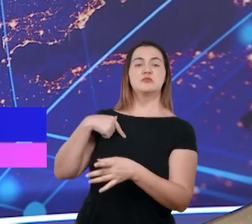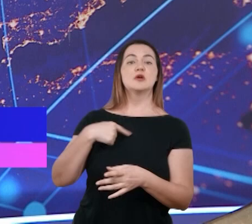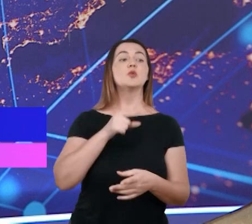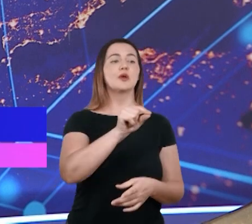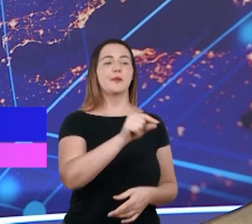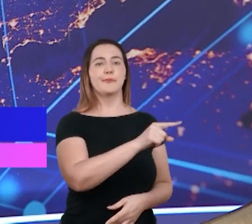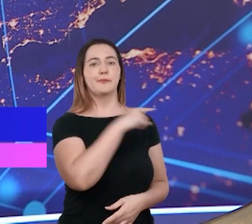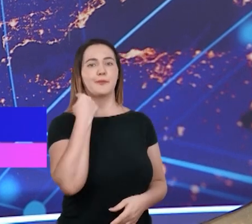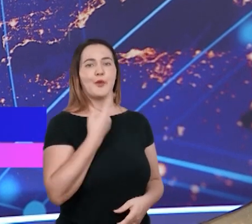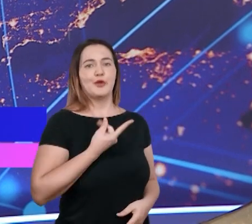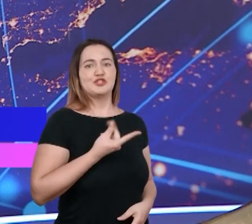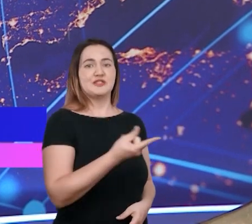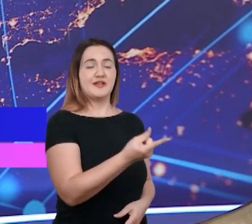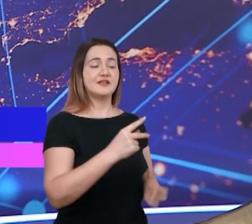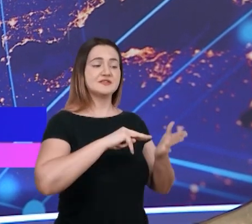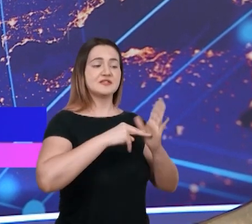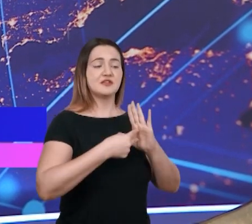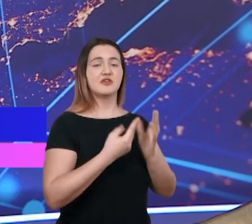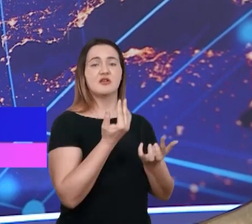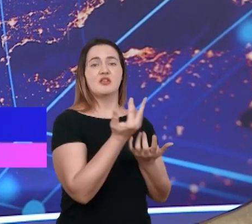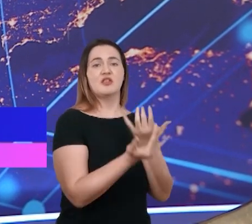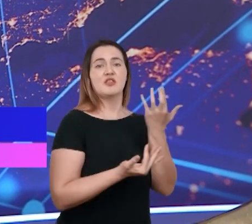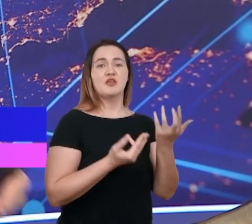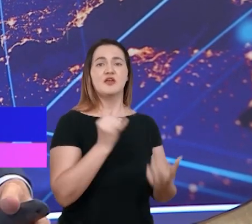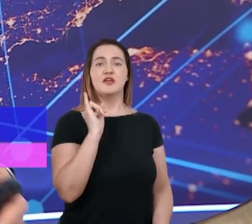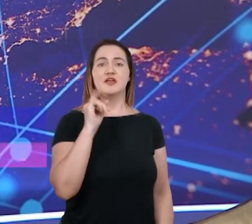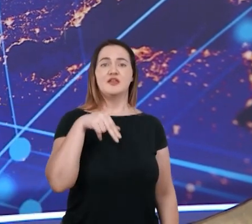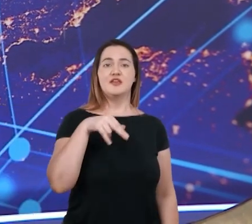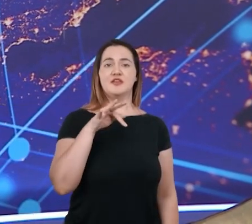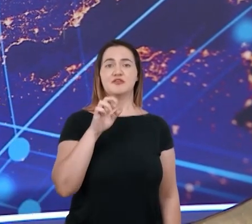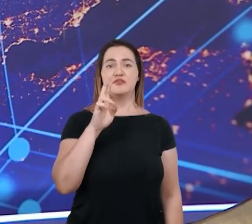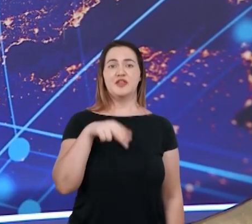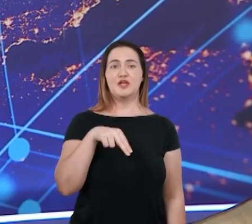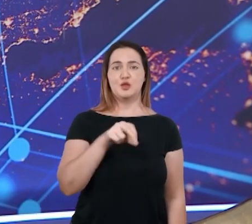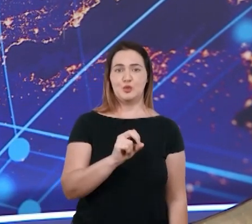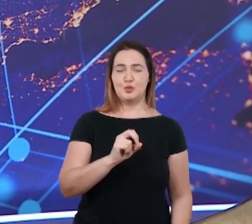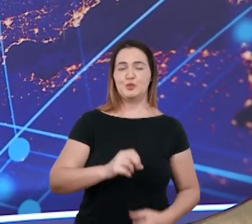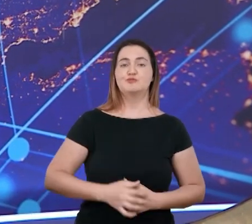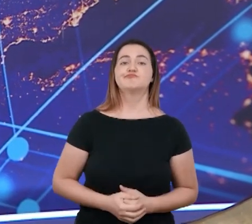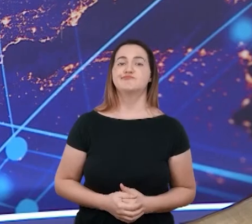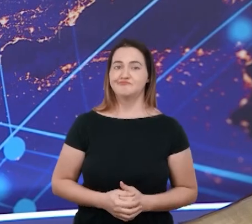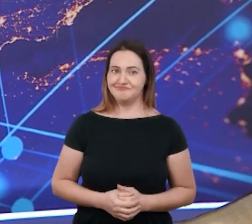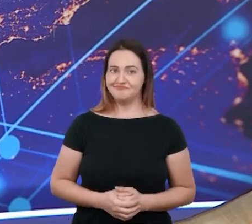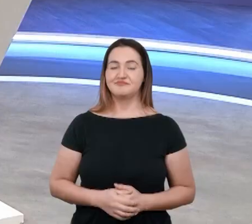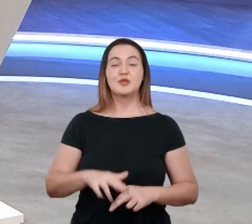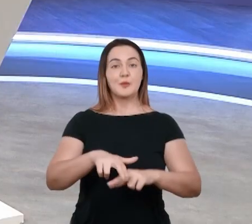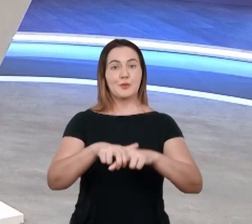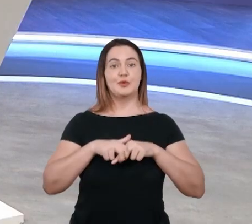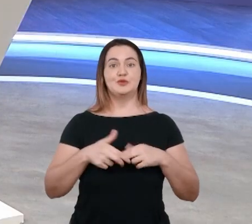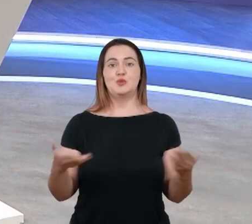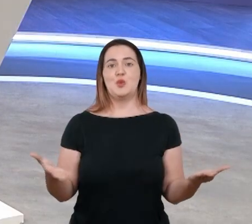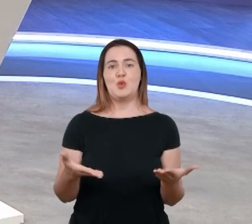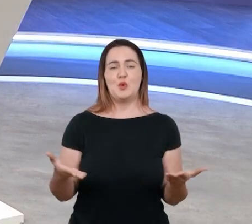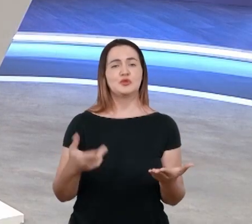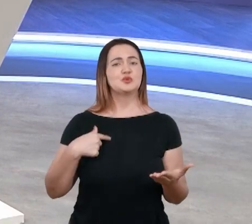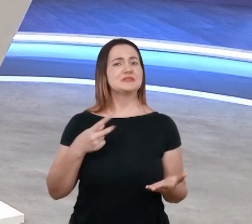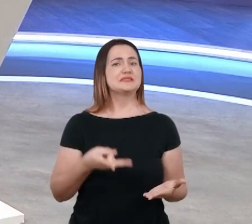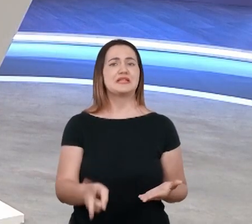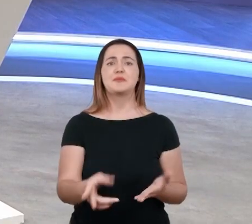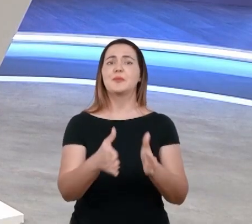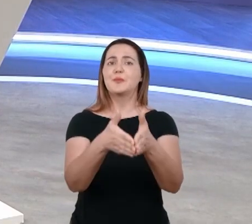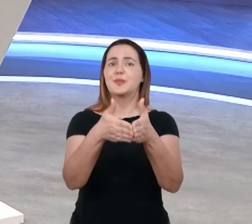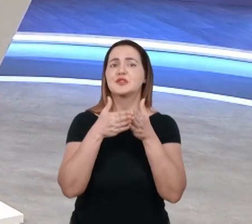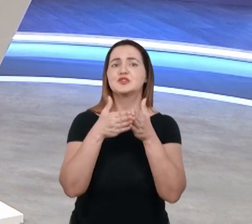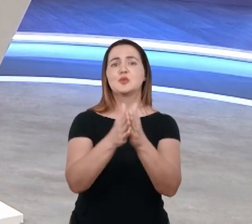passar pela experiência terrível do inferno, dessa desconexão total do Senhor. Por isso, aqui no programa